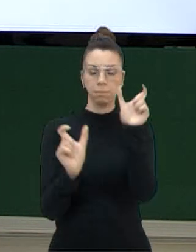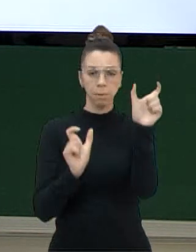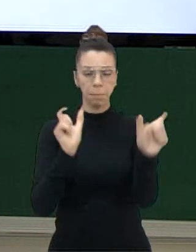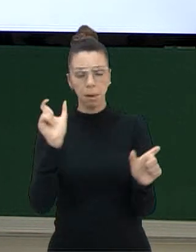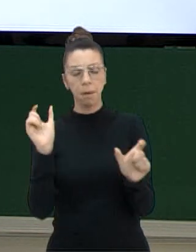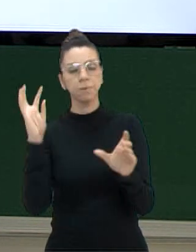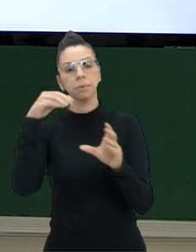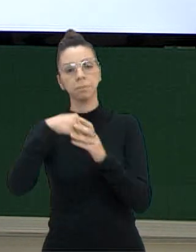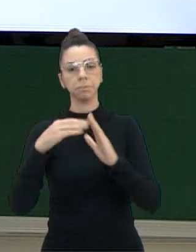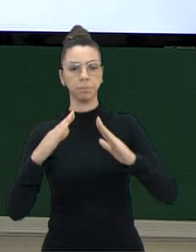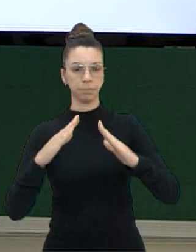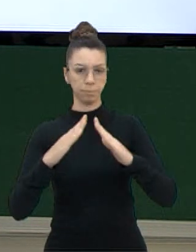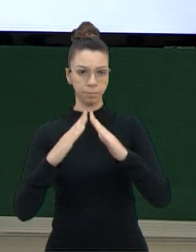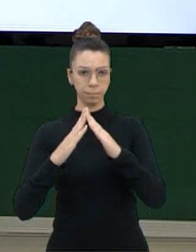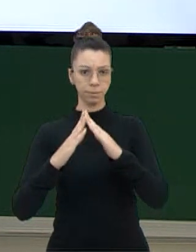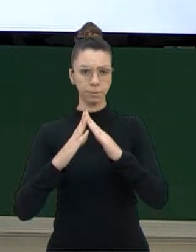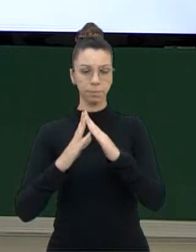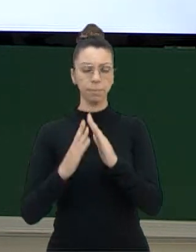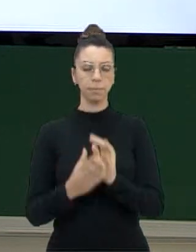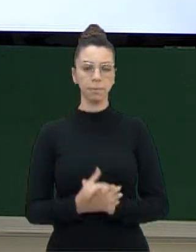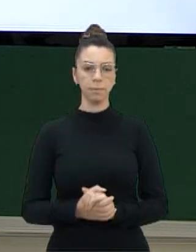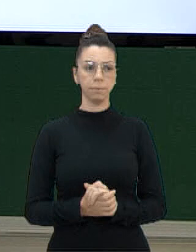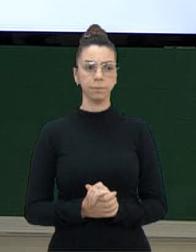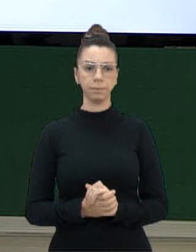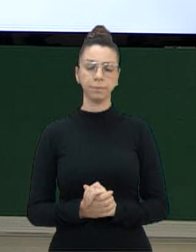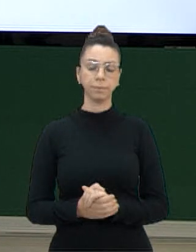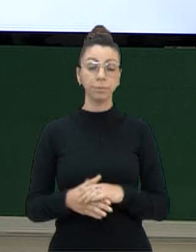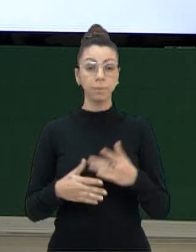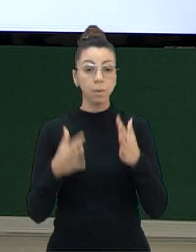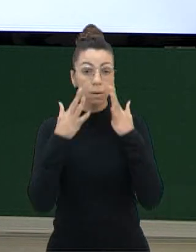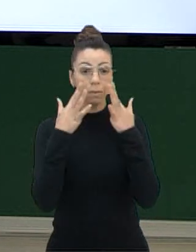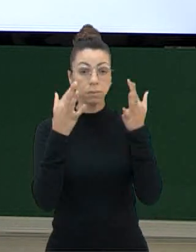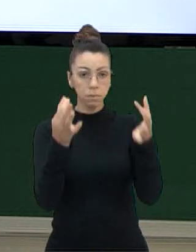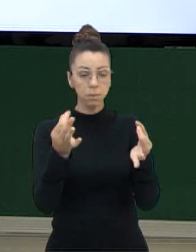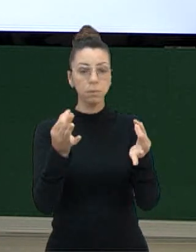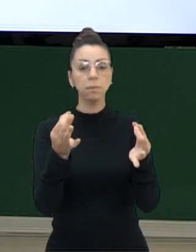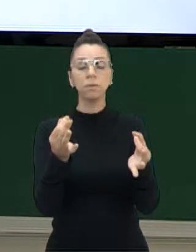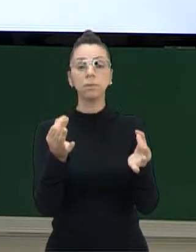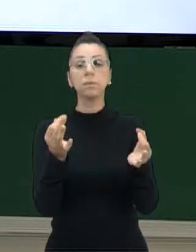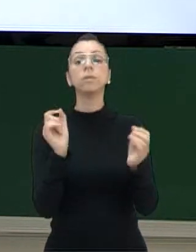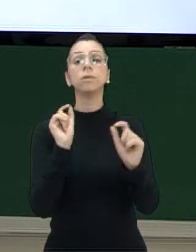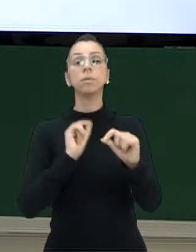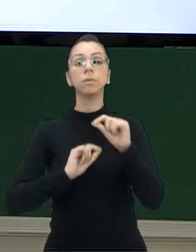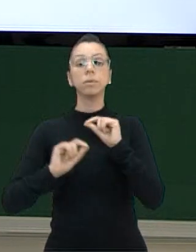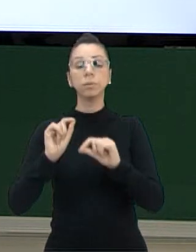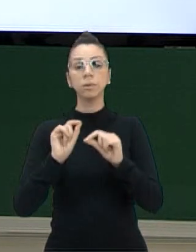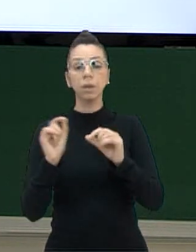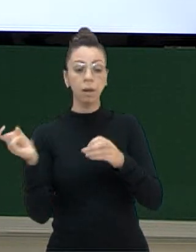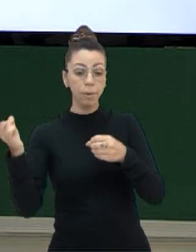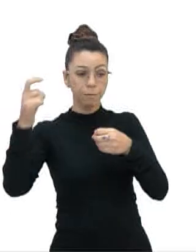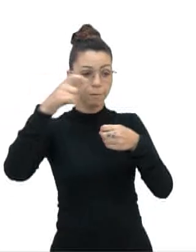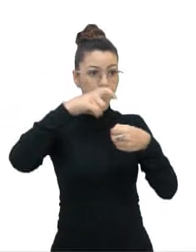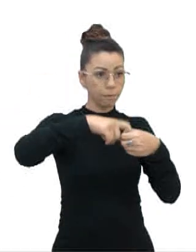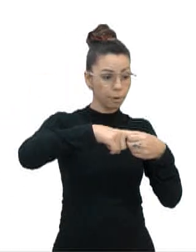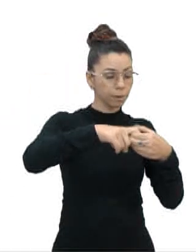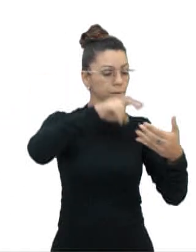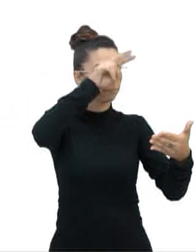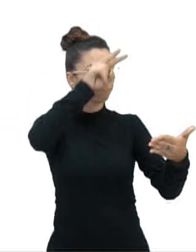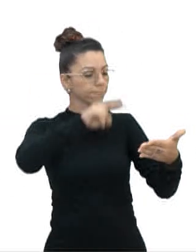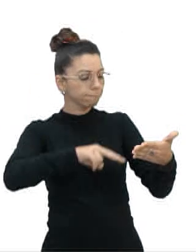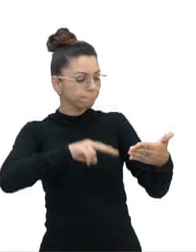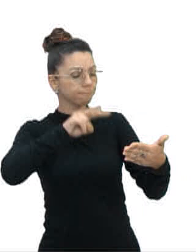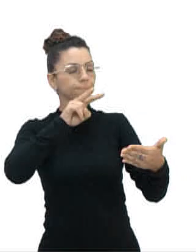casa, perfeito? Seguimos aqui então. O professor chama a atenção de vocês. Procurem sempre revisitar essa